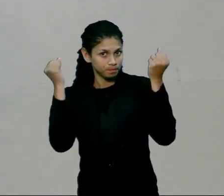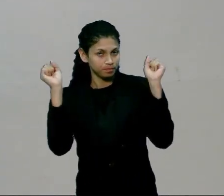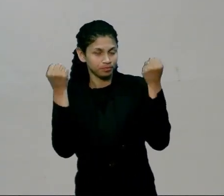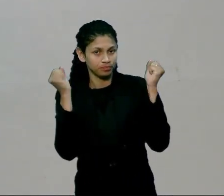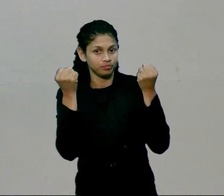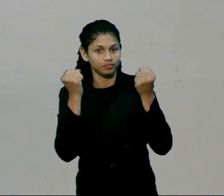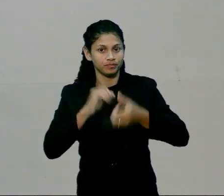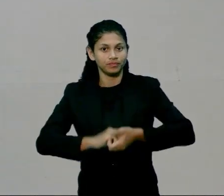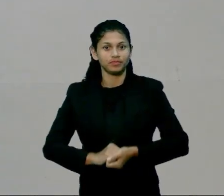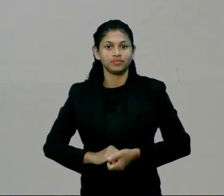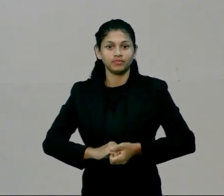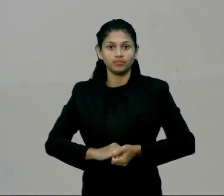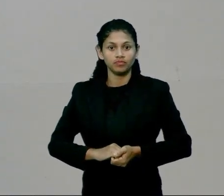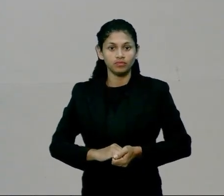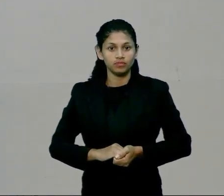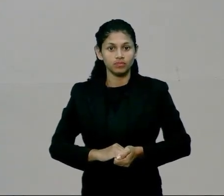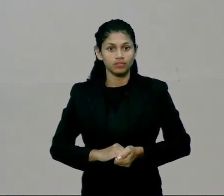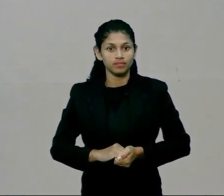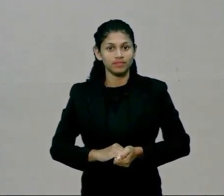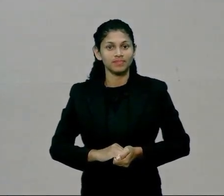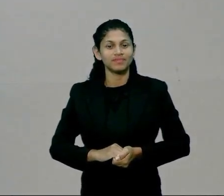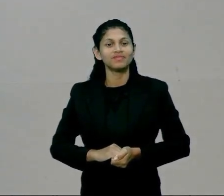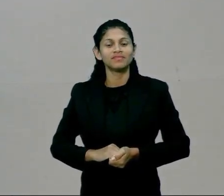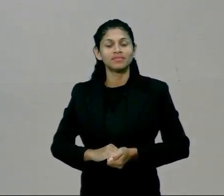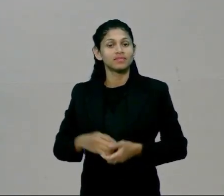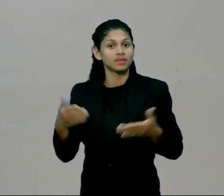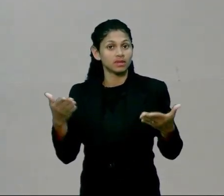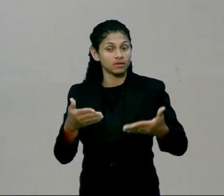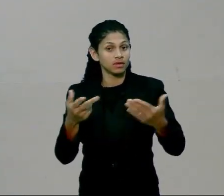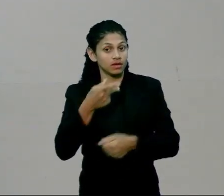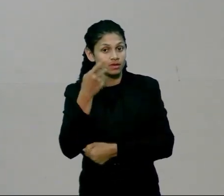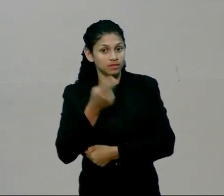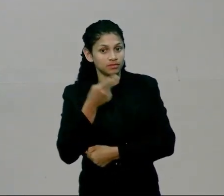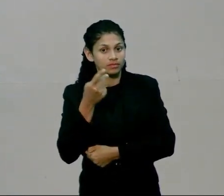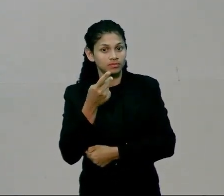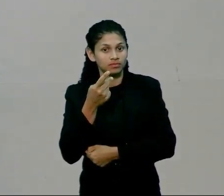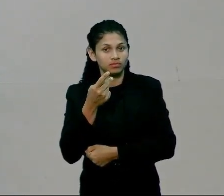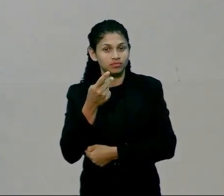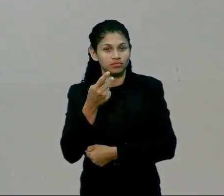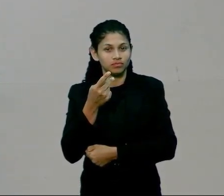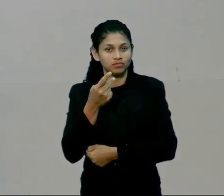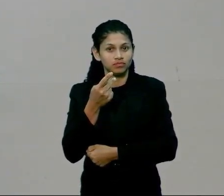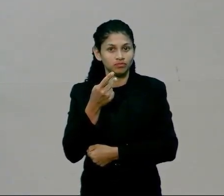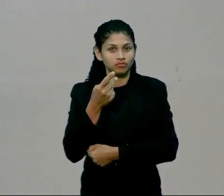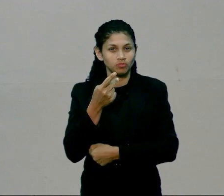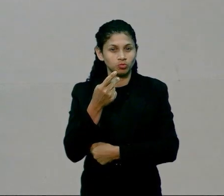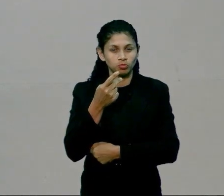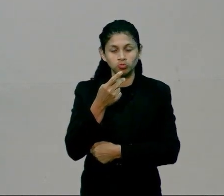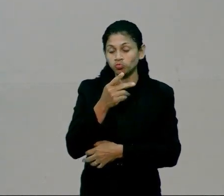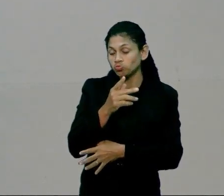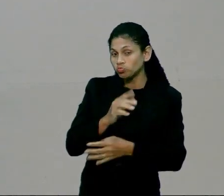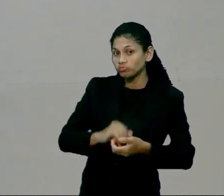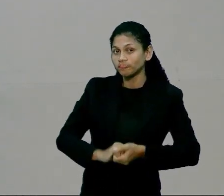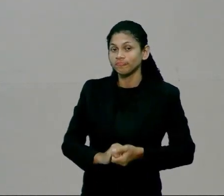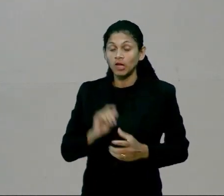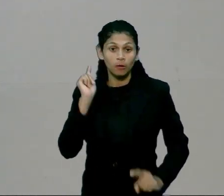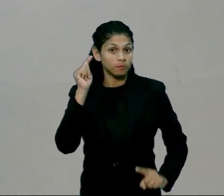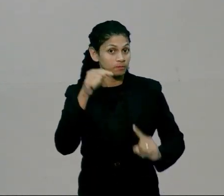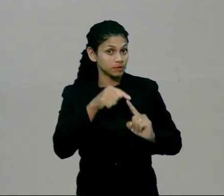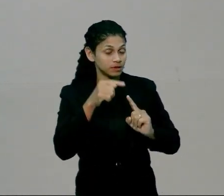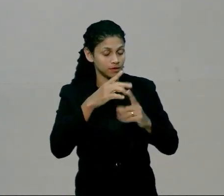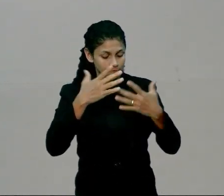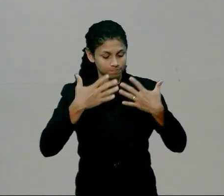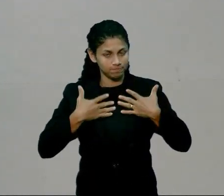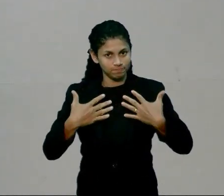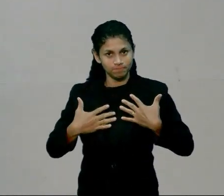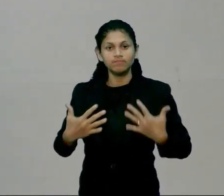Jared, professor de Educação Física, e agora a gente vai falar sobre o funcionamento dessa máquina, que é o nosso corpo, que a gente vai